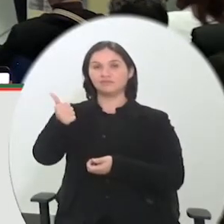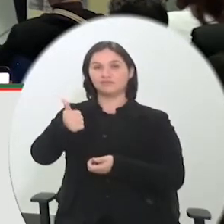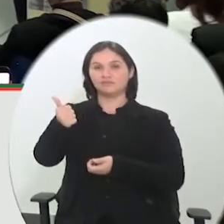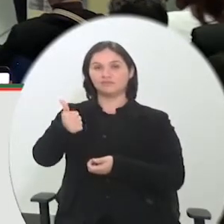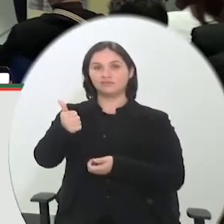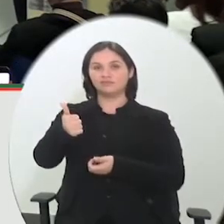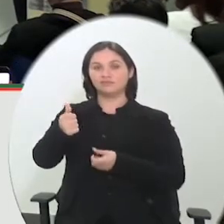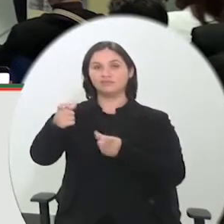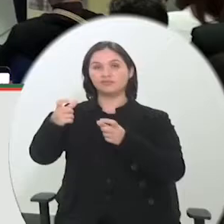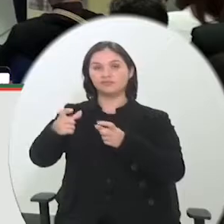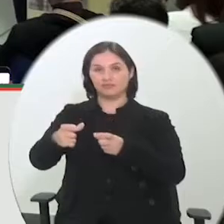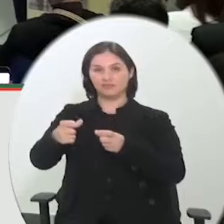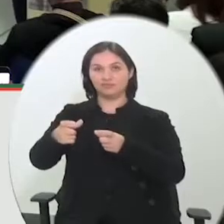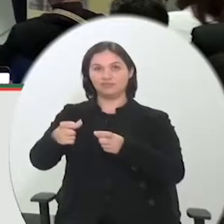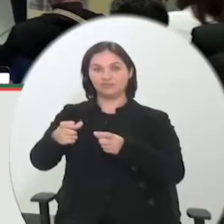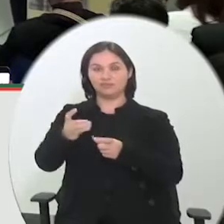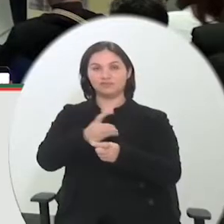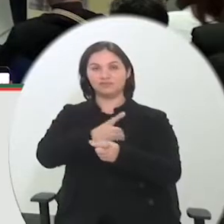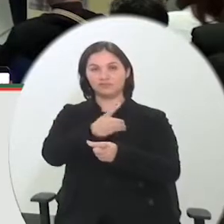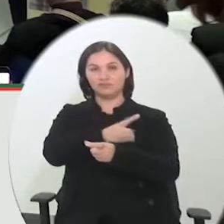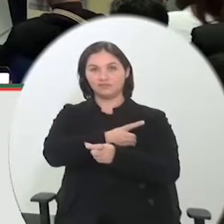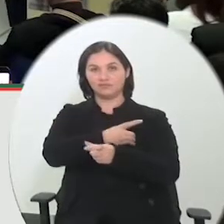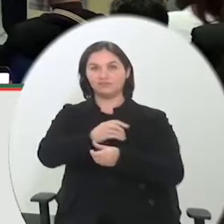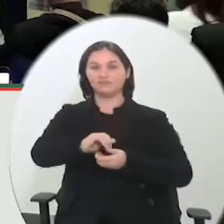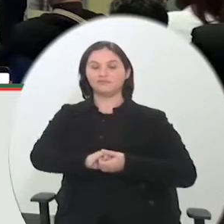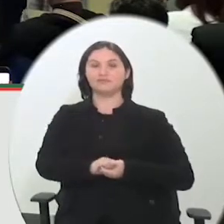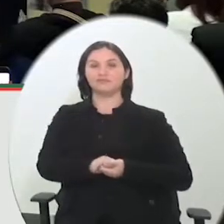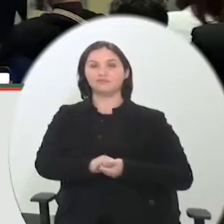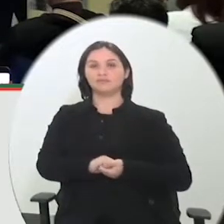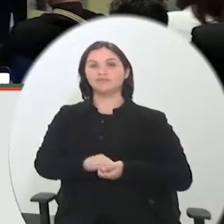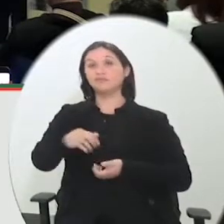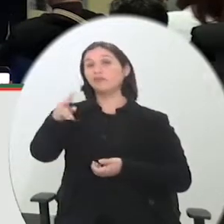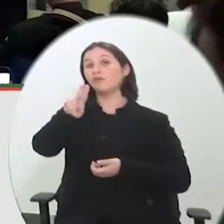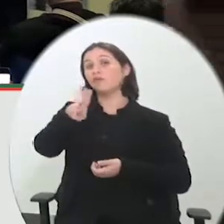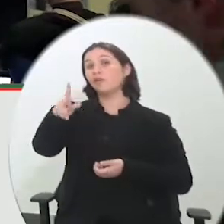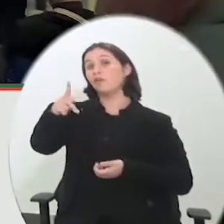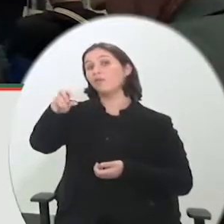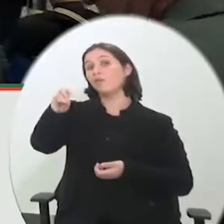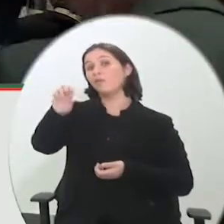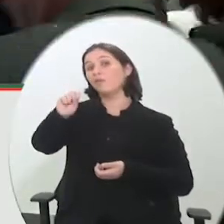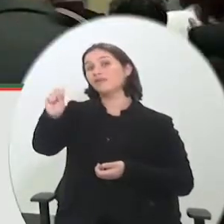bairro Próspera, delegado Fernando Pagani Possamay.